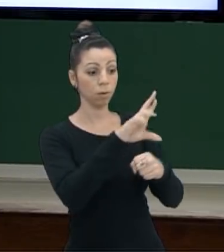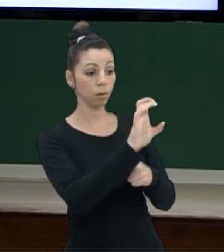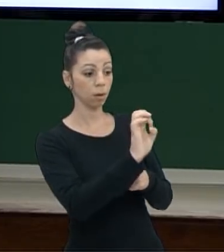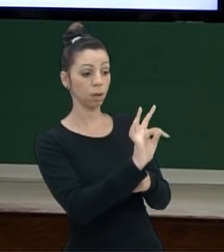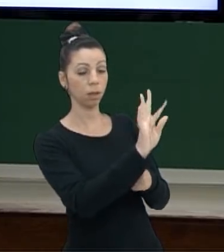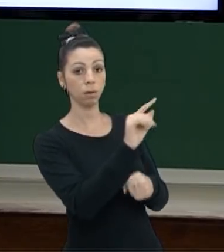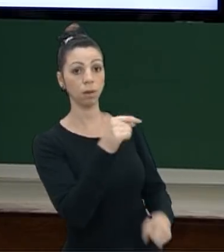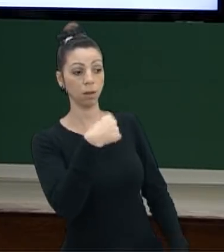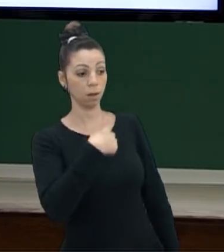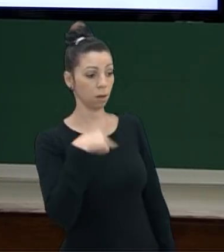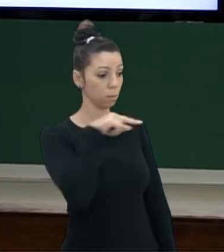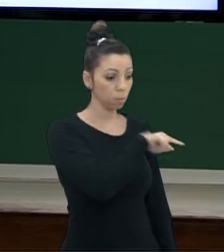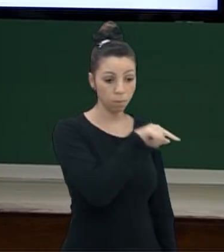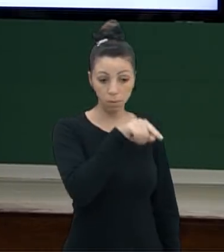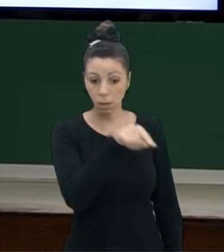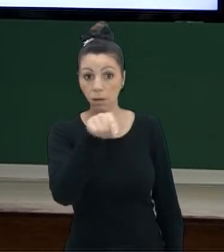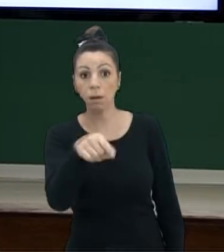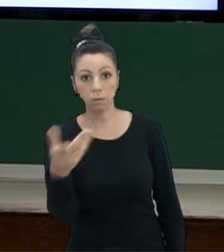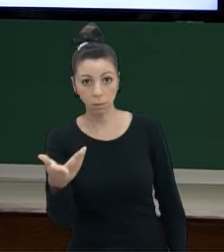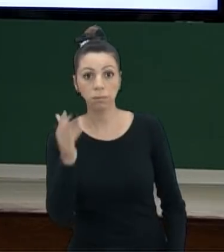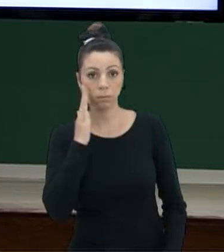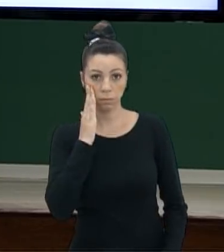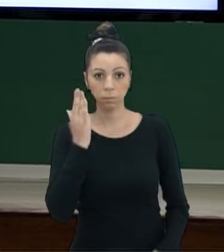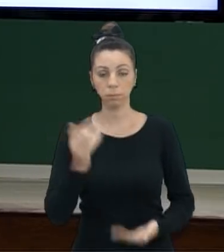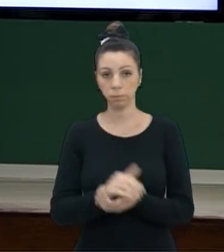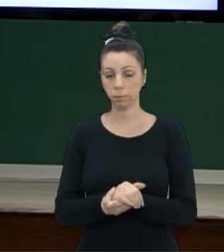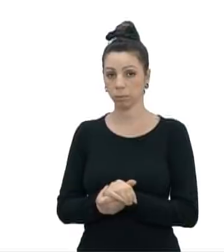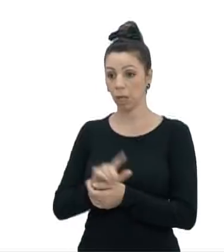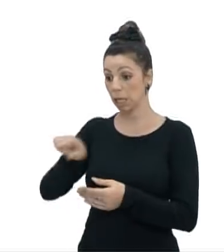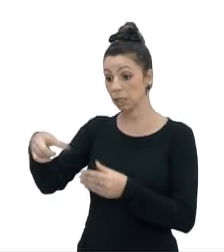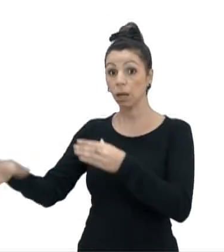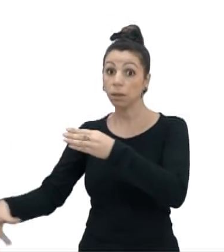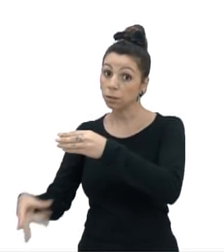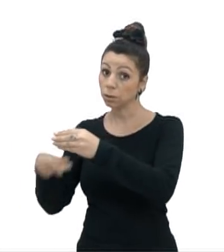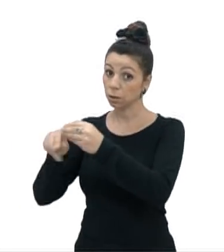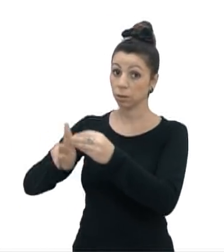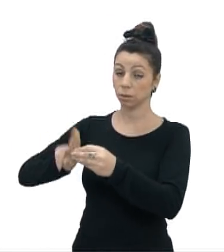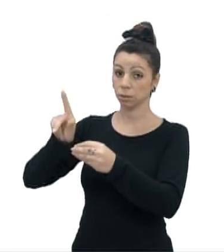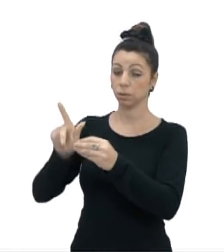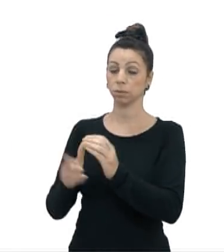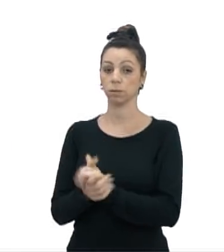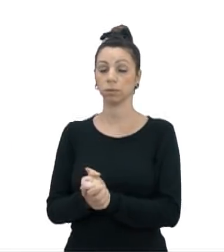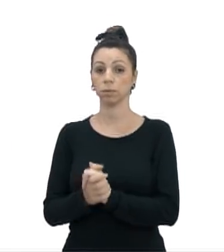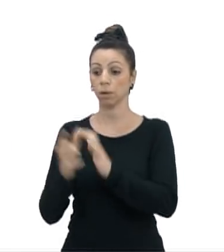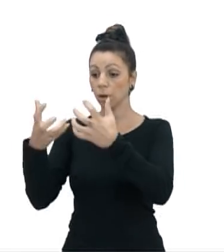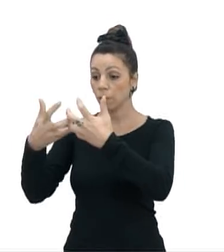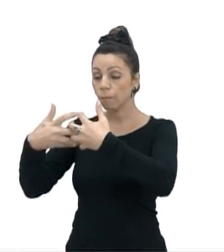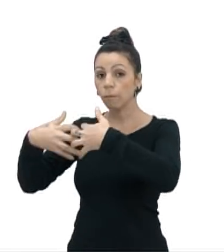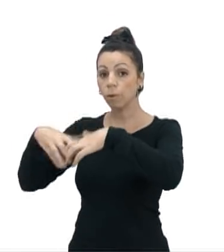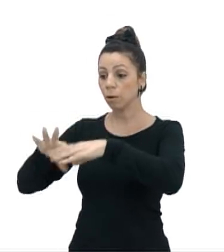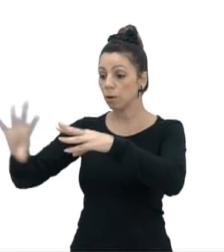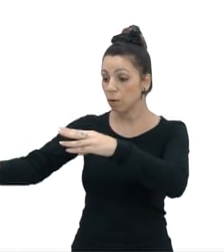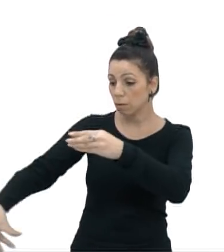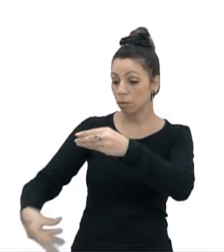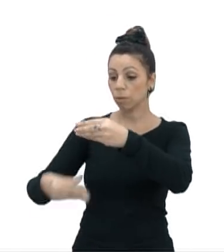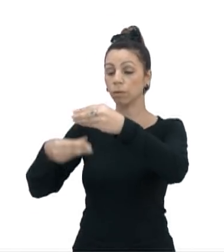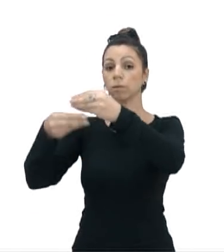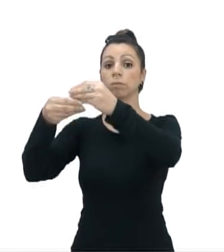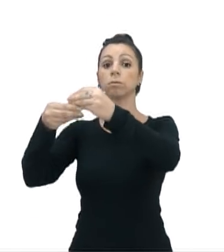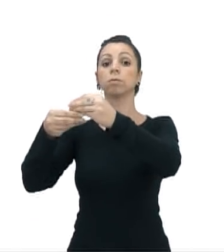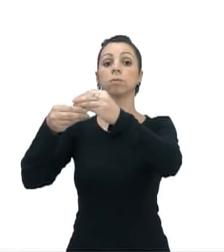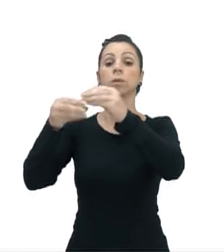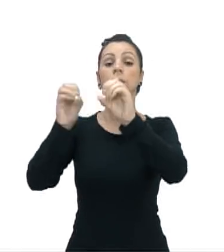nós, vós, eles, elas. Então, observe. São aqueles que exercem a função de complemento na